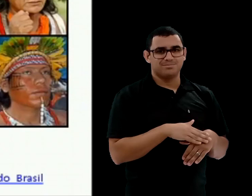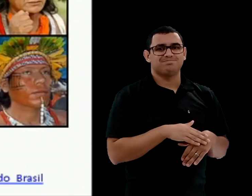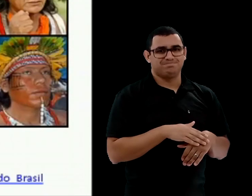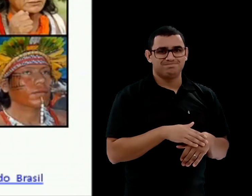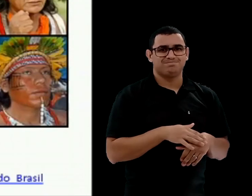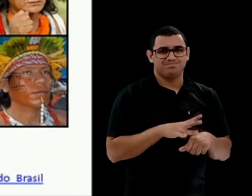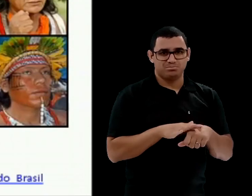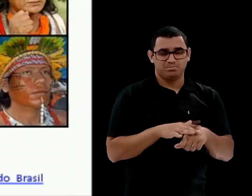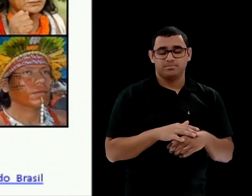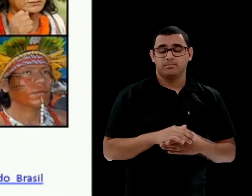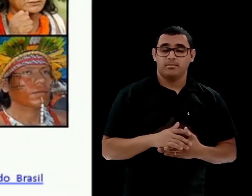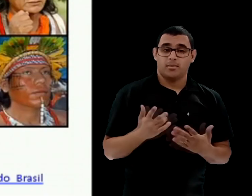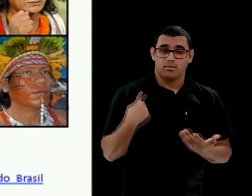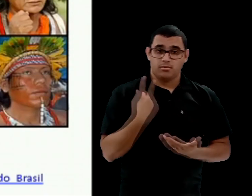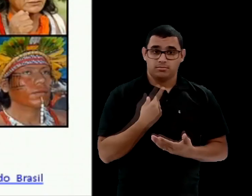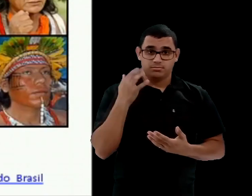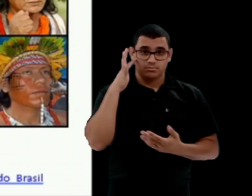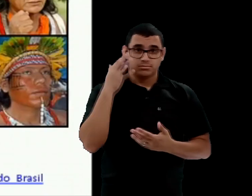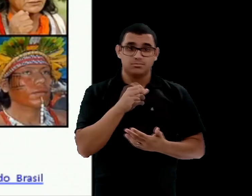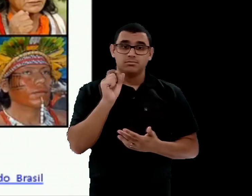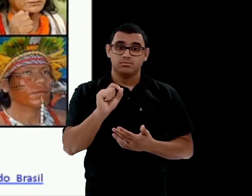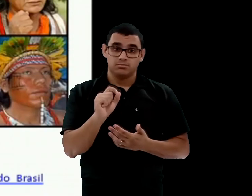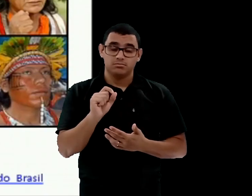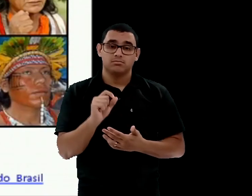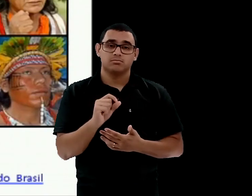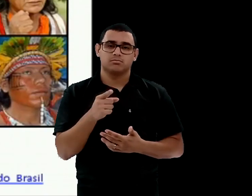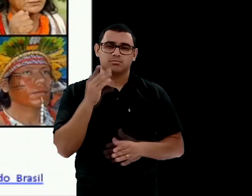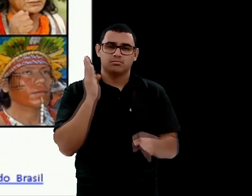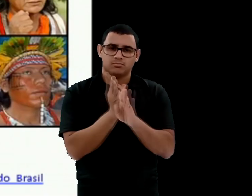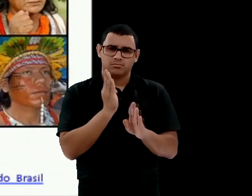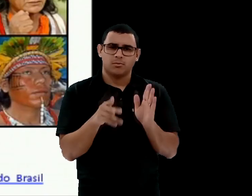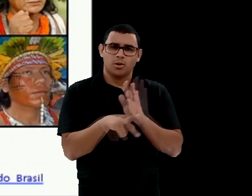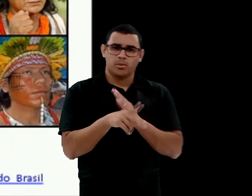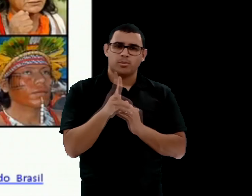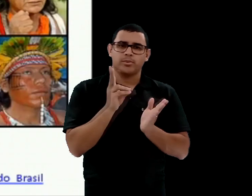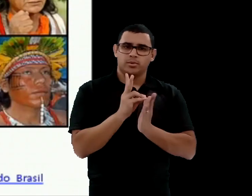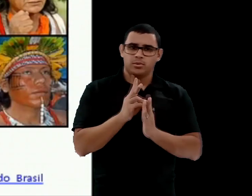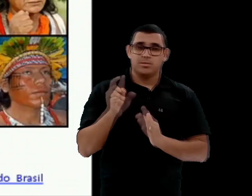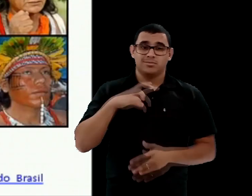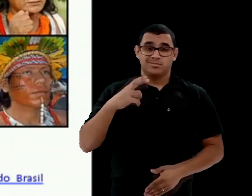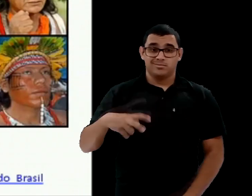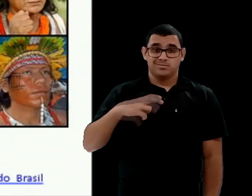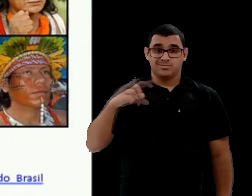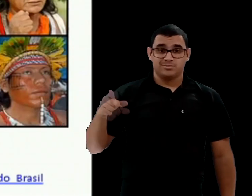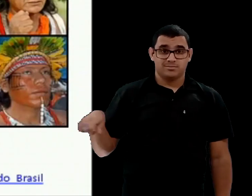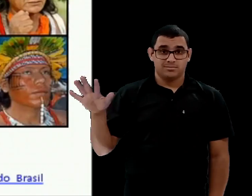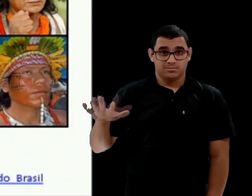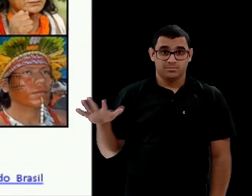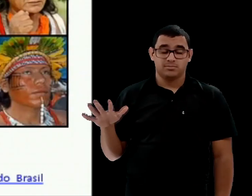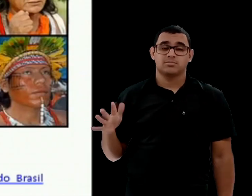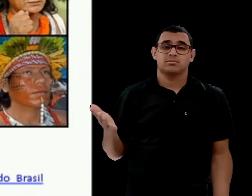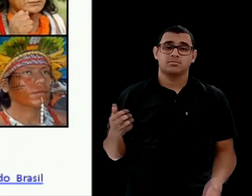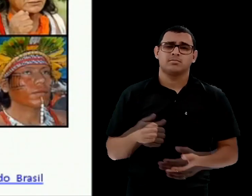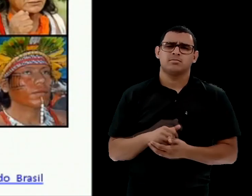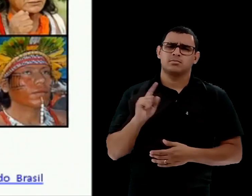imunológico. Para a gente ter uma ideia, quando nós falamos de conquista dos povos indígenas pelos europeus,